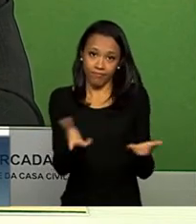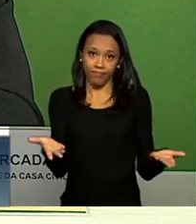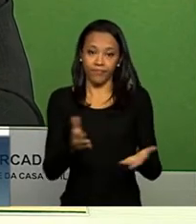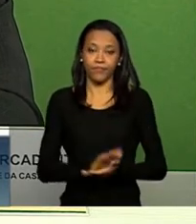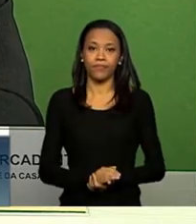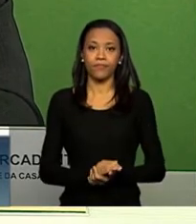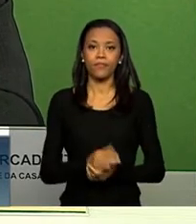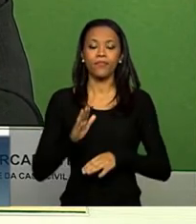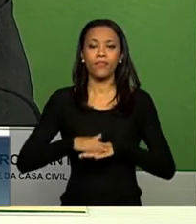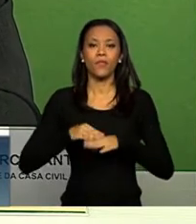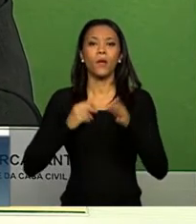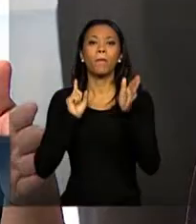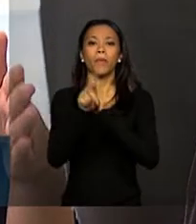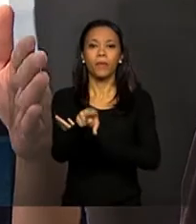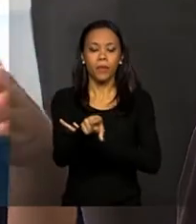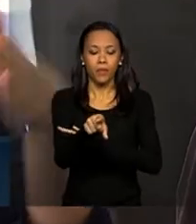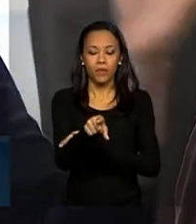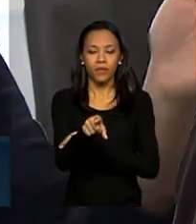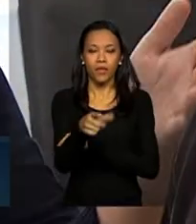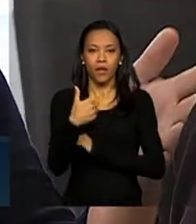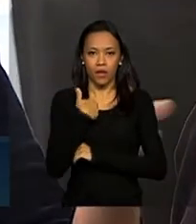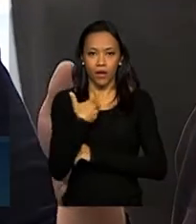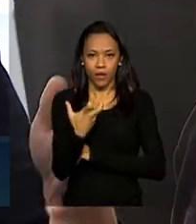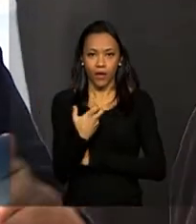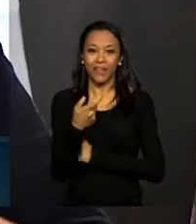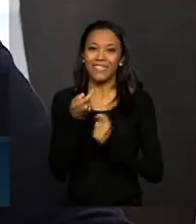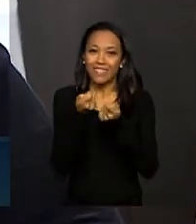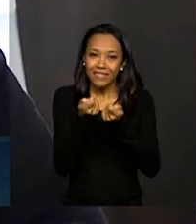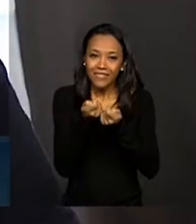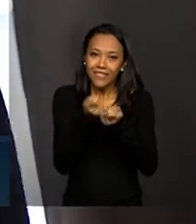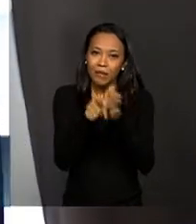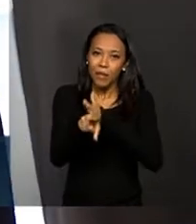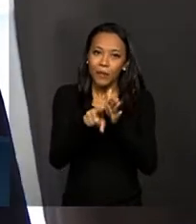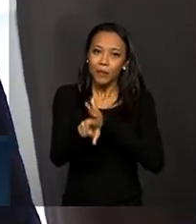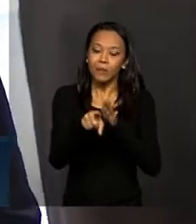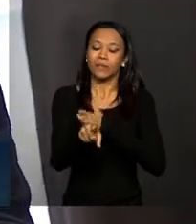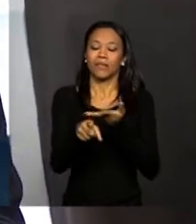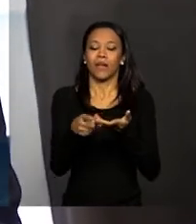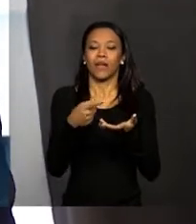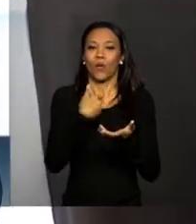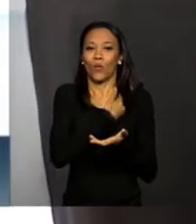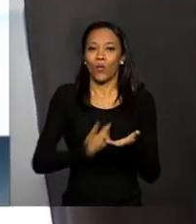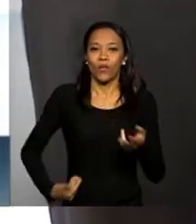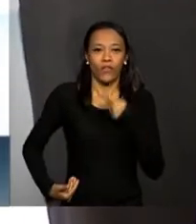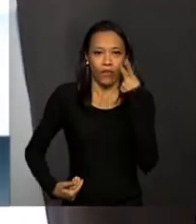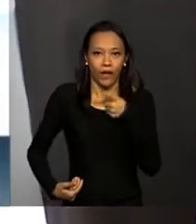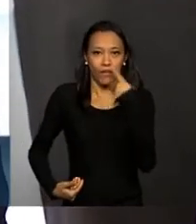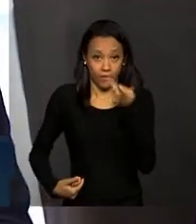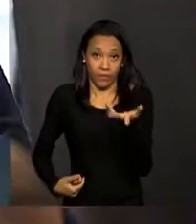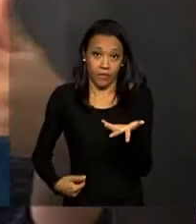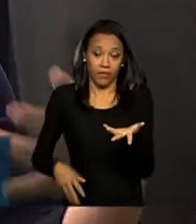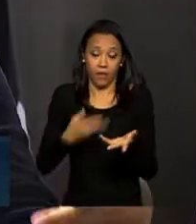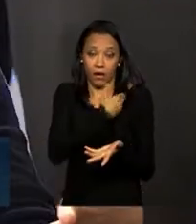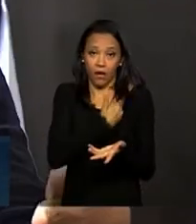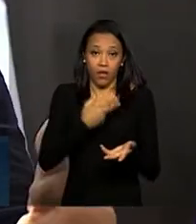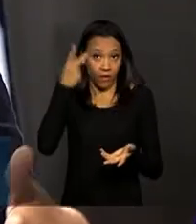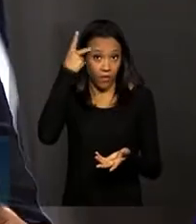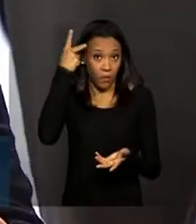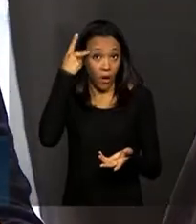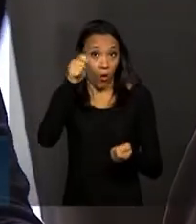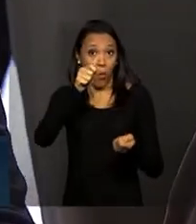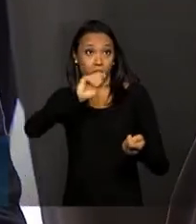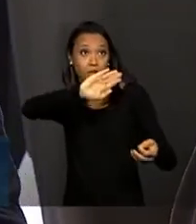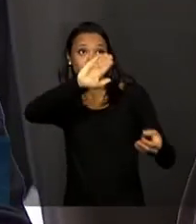Mariana Halbert, da Folha. Eu só queria continuar insistindo nessa questão. O governo teme que a Prefeitura de São Paulo, por exemplo, possa acionar a